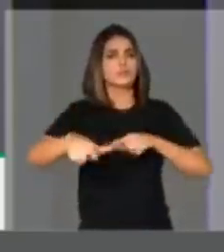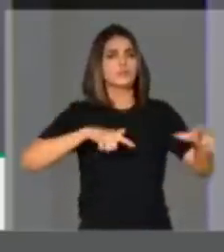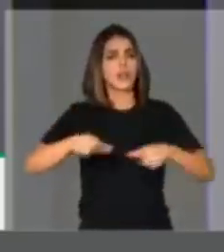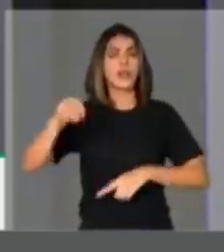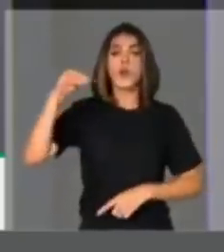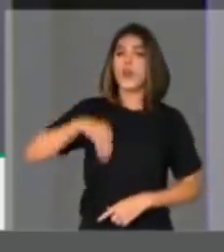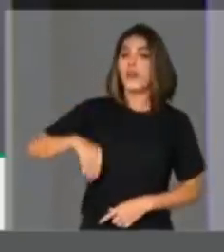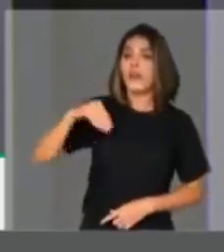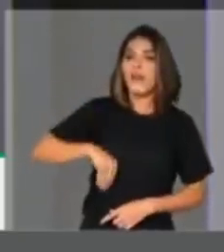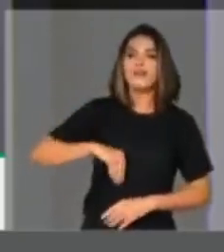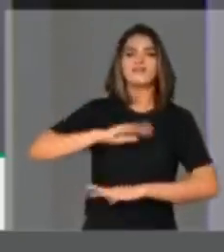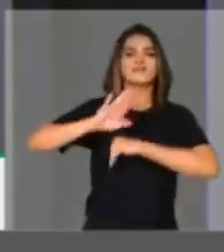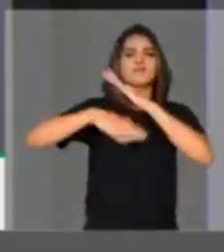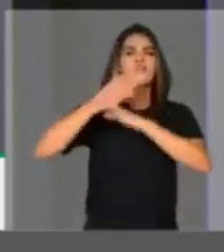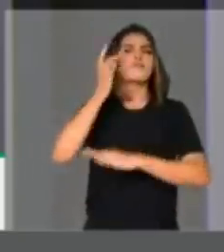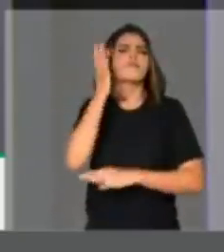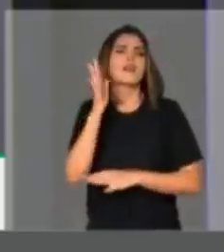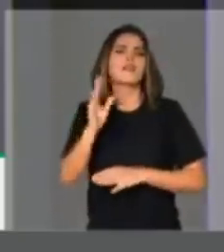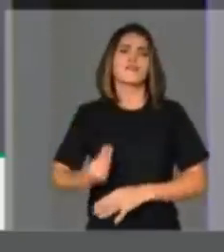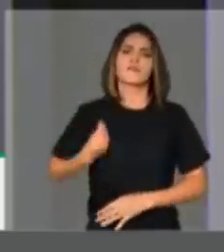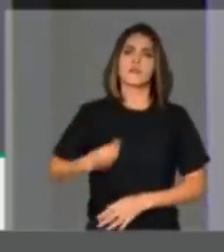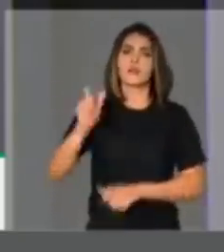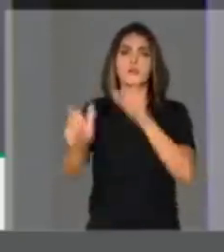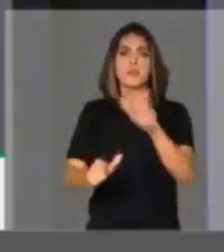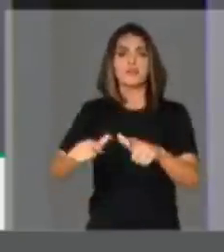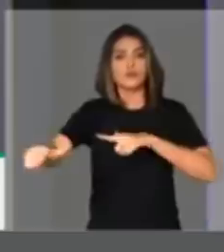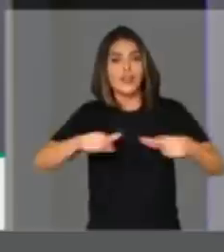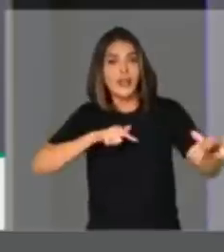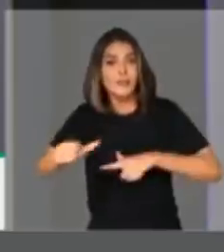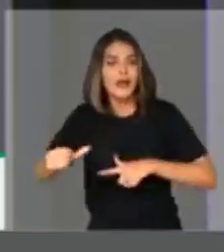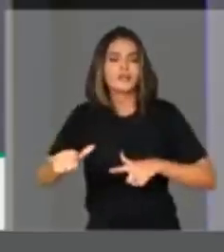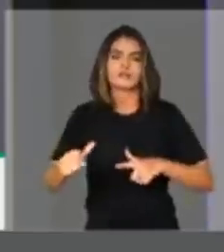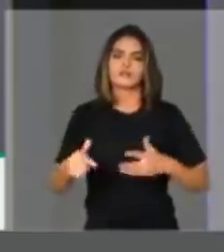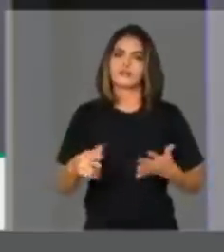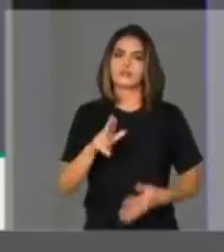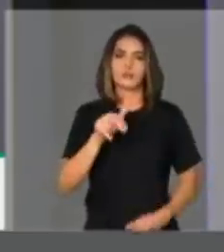geração de renda, facilitar a vida de quem trabalha e produz.